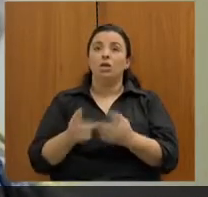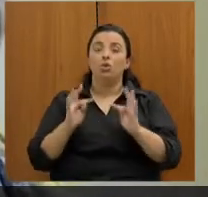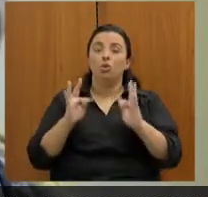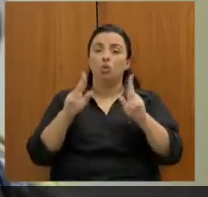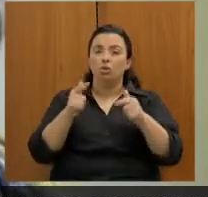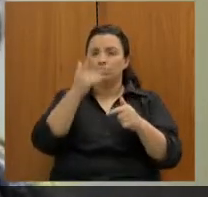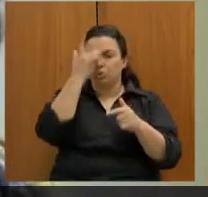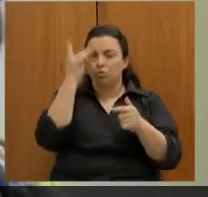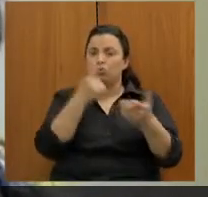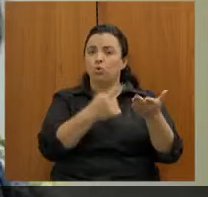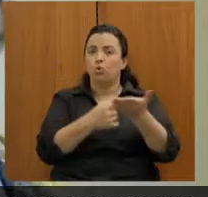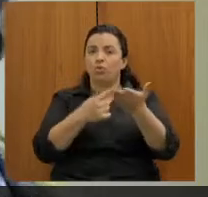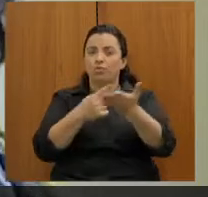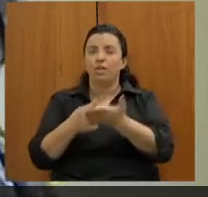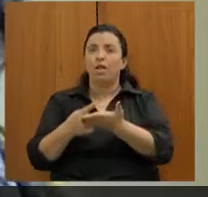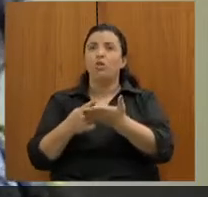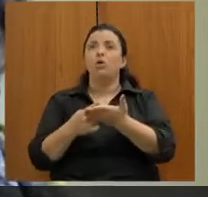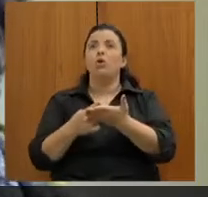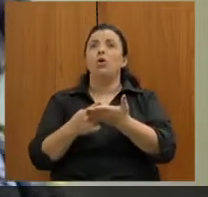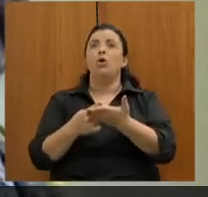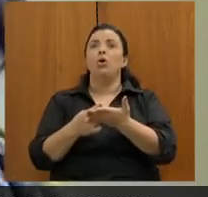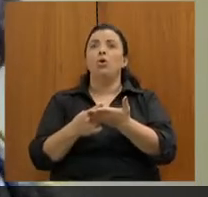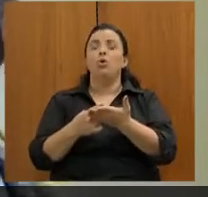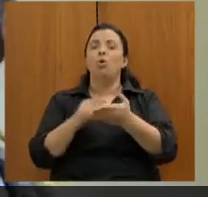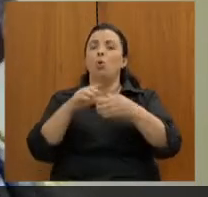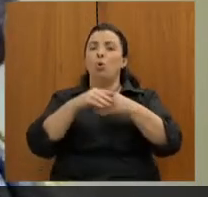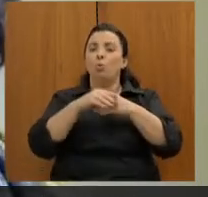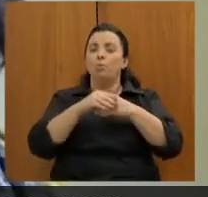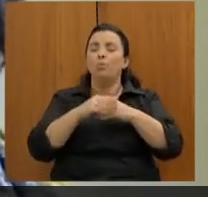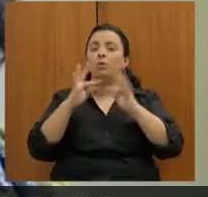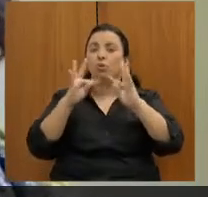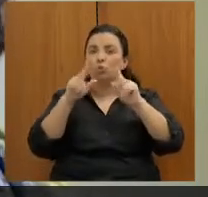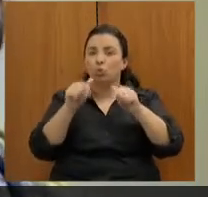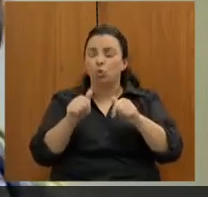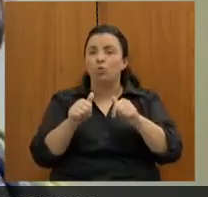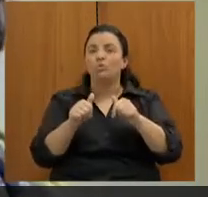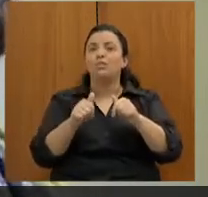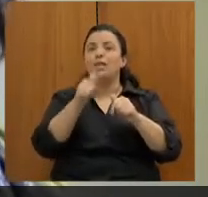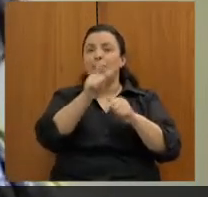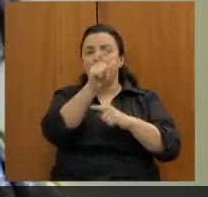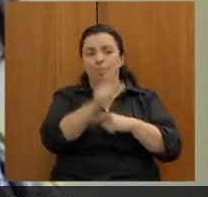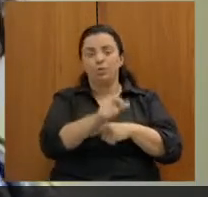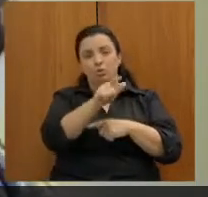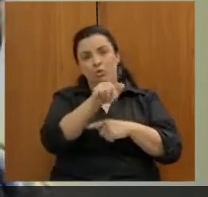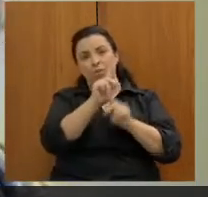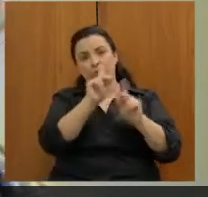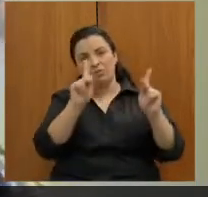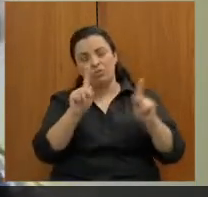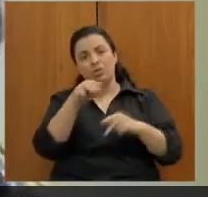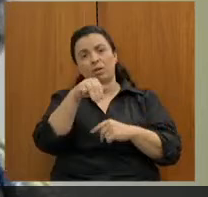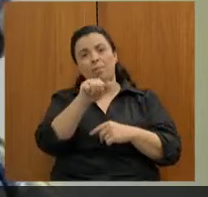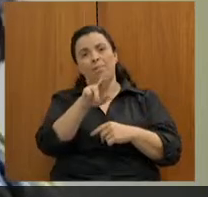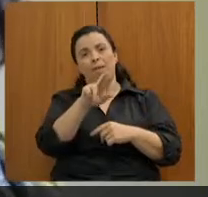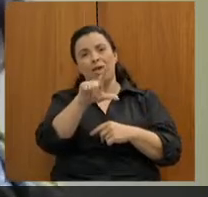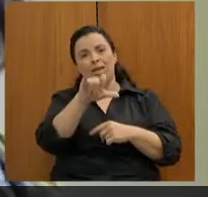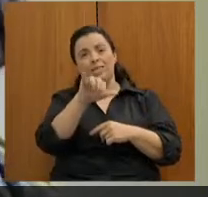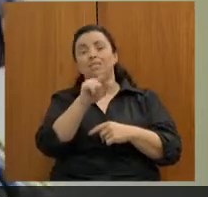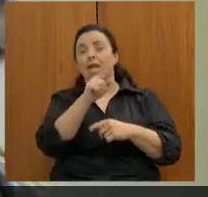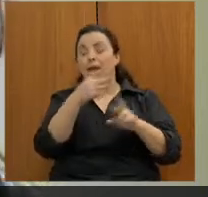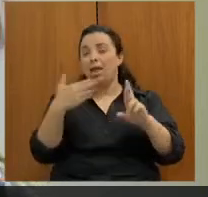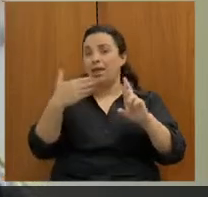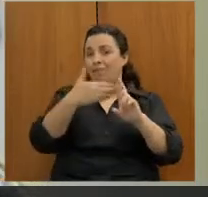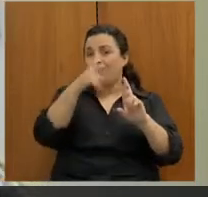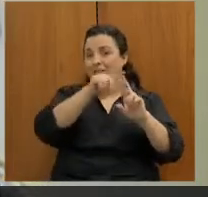cumprimento a todos na pessoa da professora Marlise que a referência nessa temática há muitos anos Que acompanho e